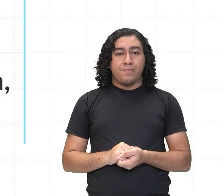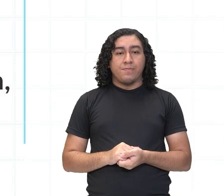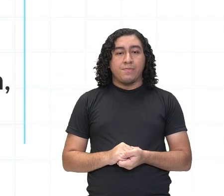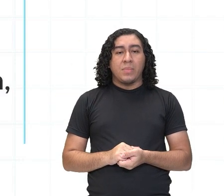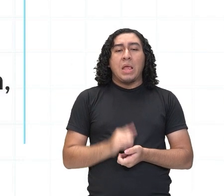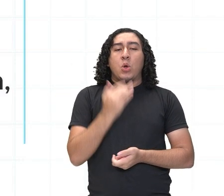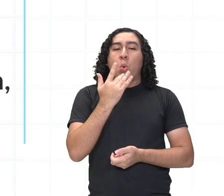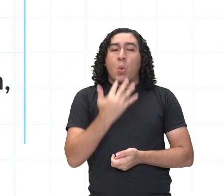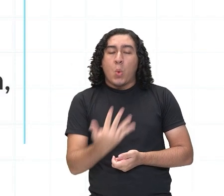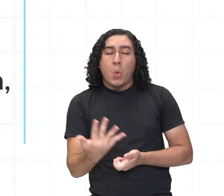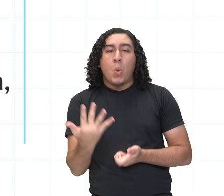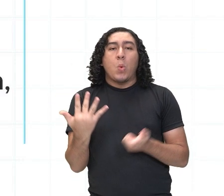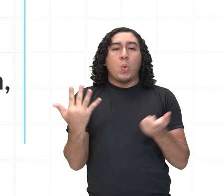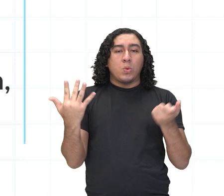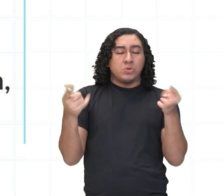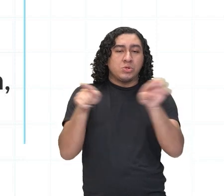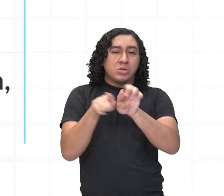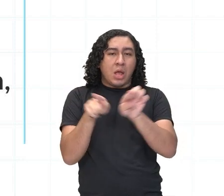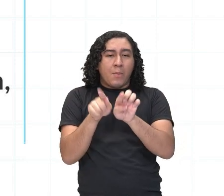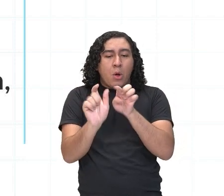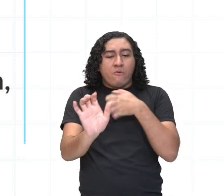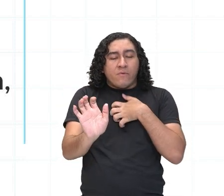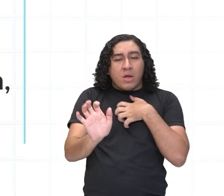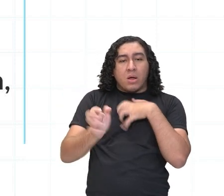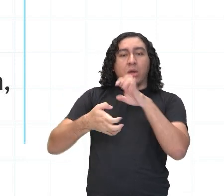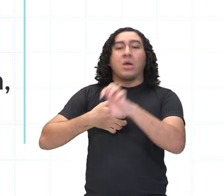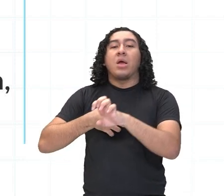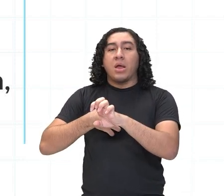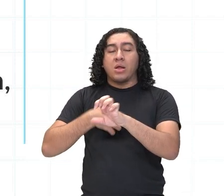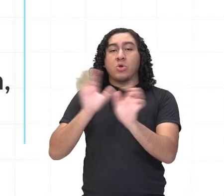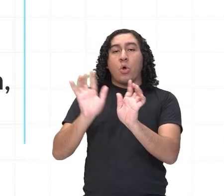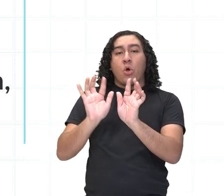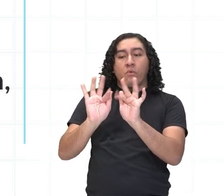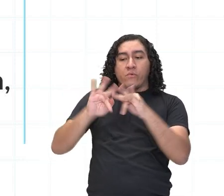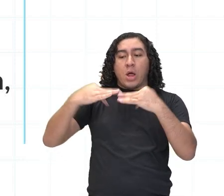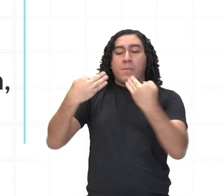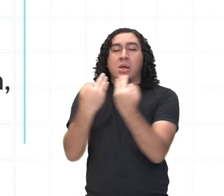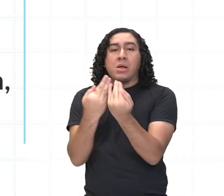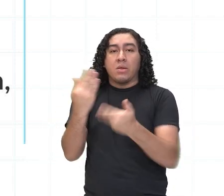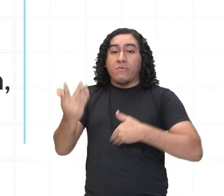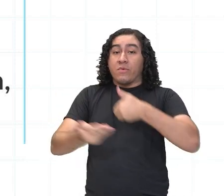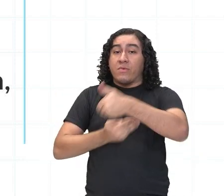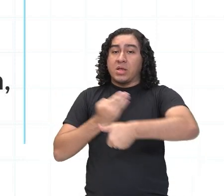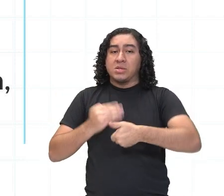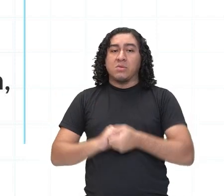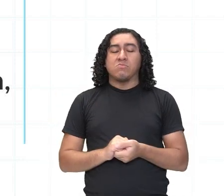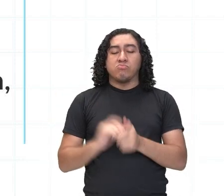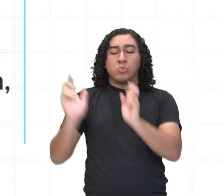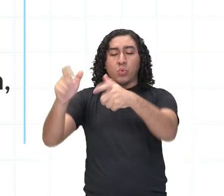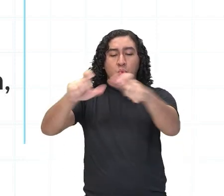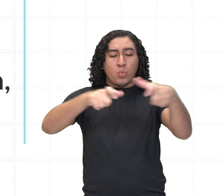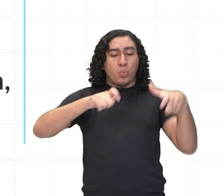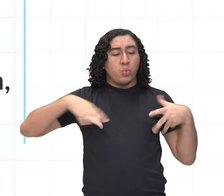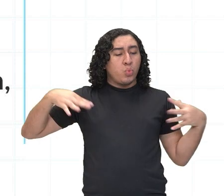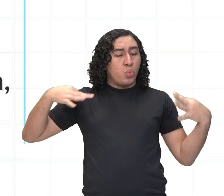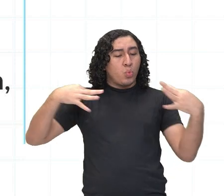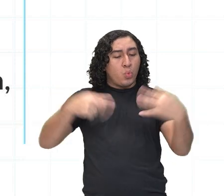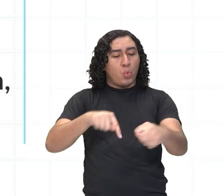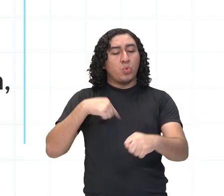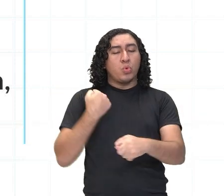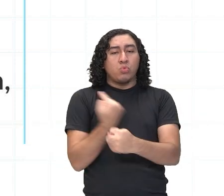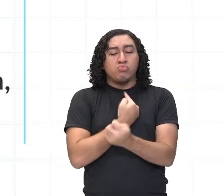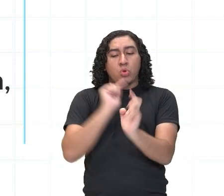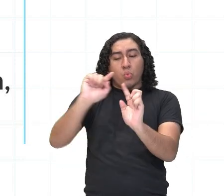as cores, o afeto, a vivência familiar. Ela está em todo lugar, nos provocando e